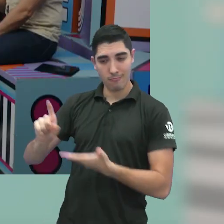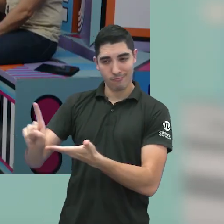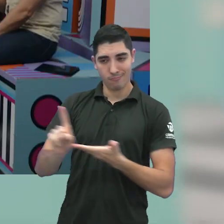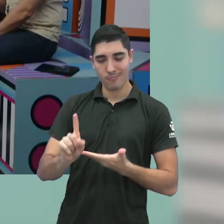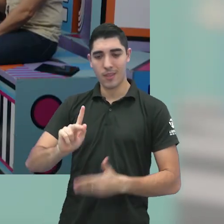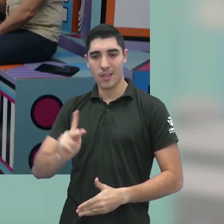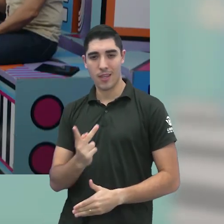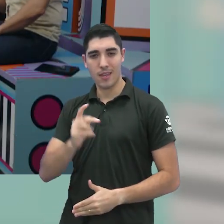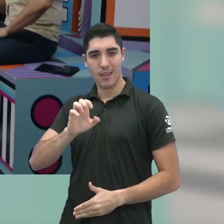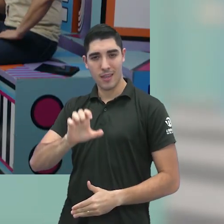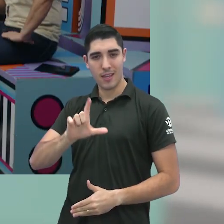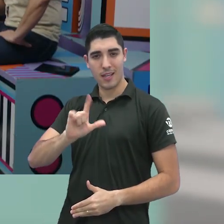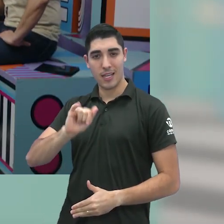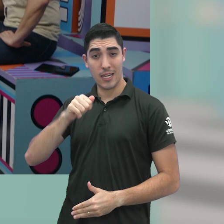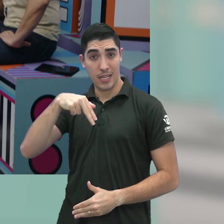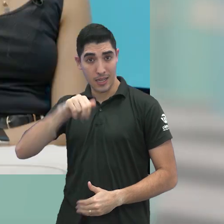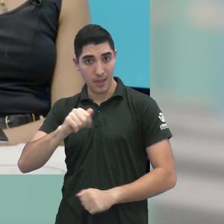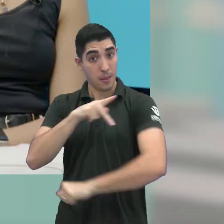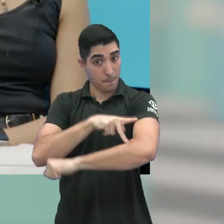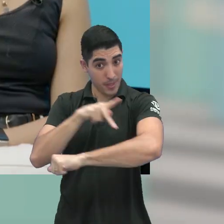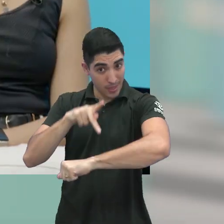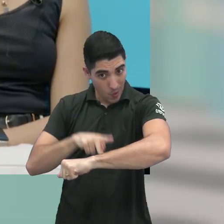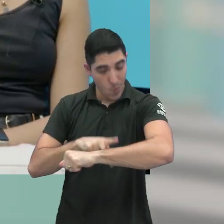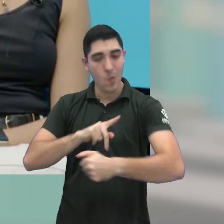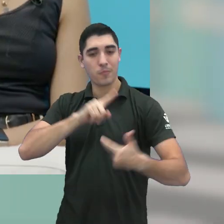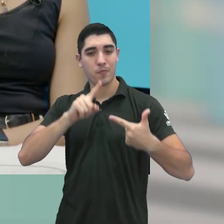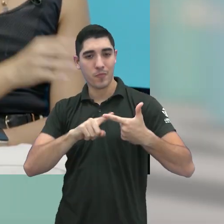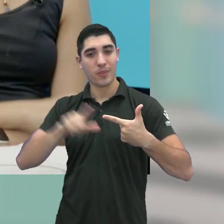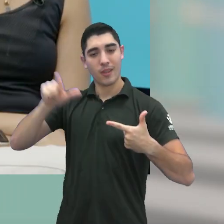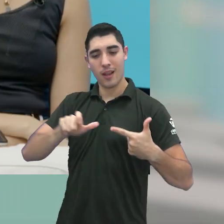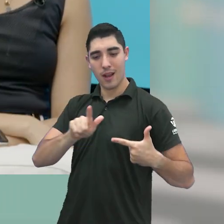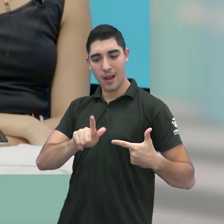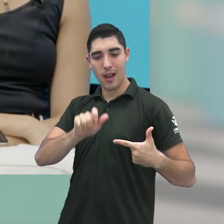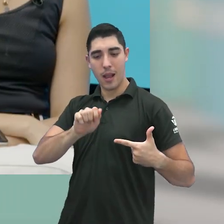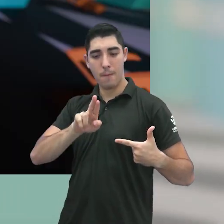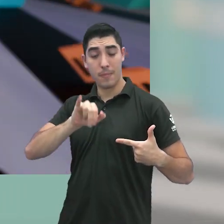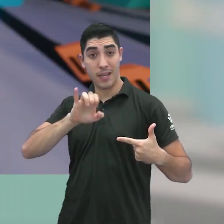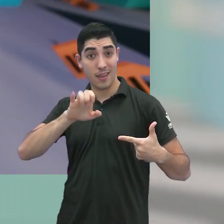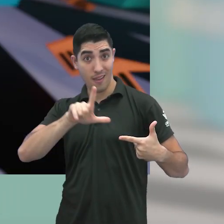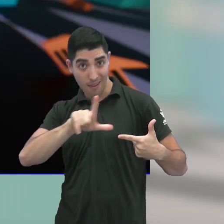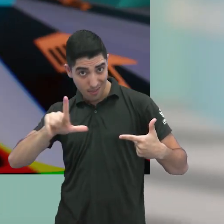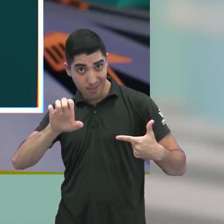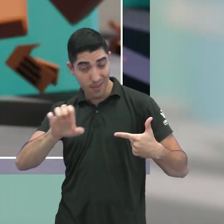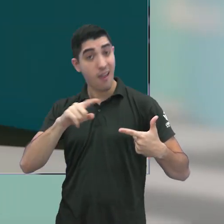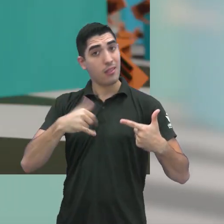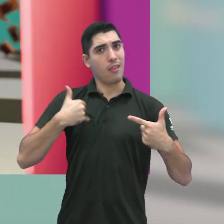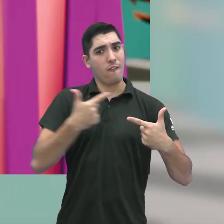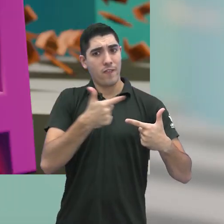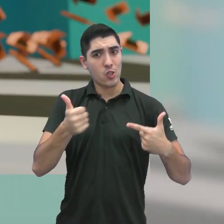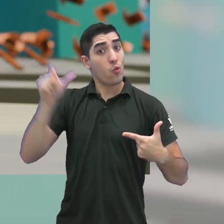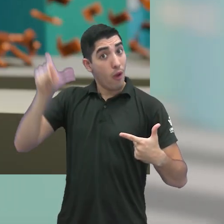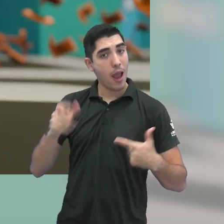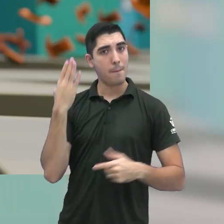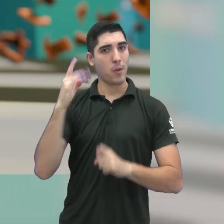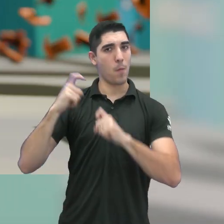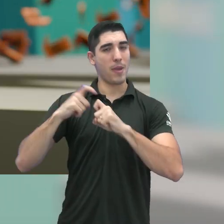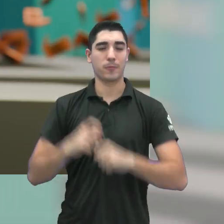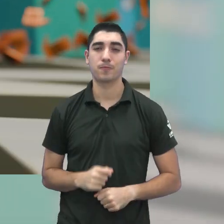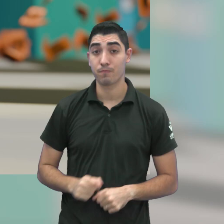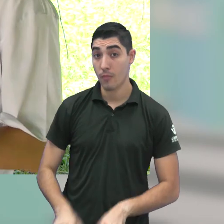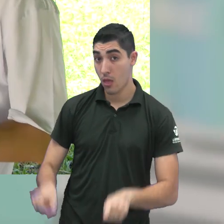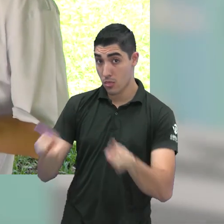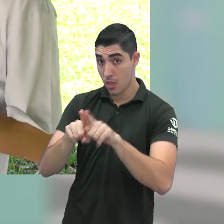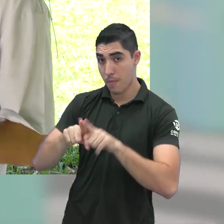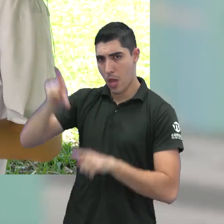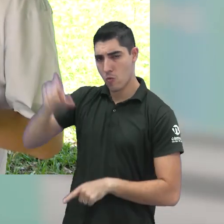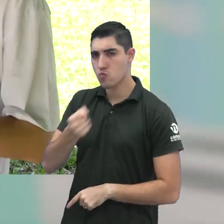pedagoga Eliana Xavier e a jovem biomédica Gabriele Xavier, de 21 anos. No quadro Tá na Rua, o repórter Vitor Krigor foi às ruas